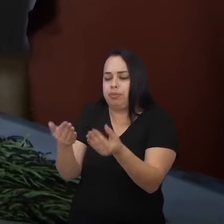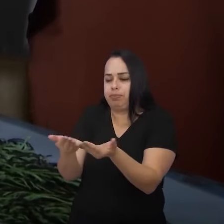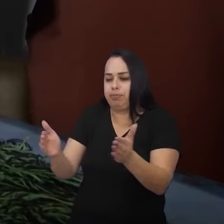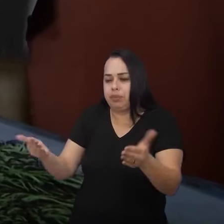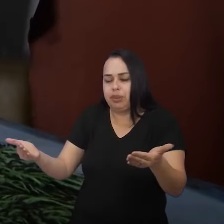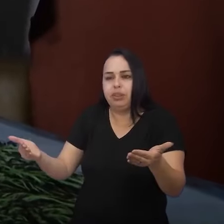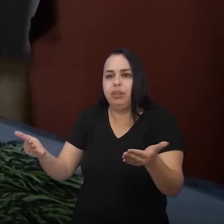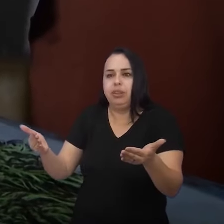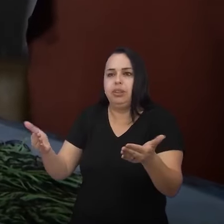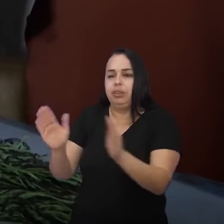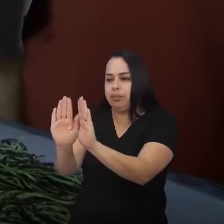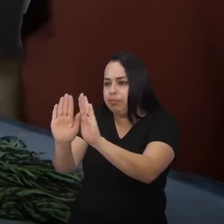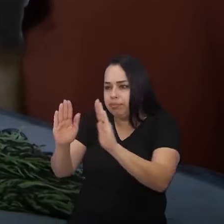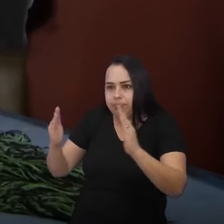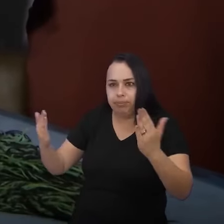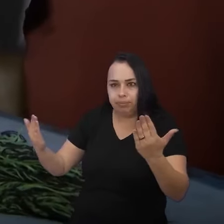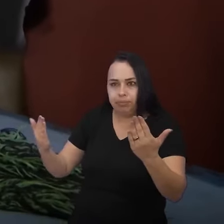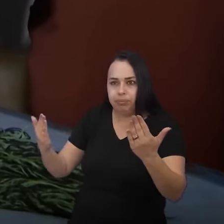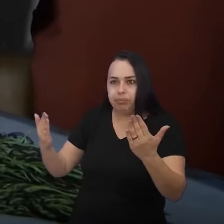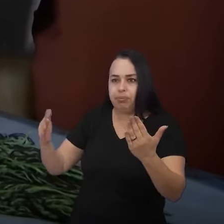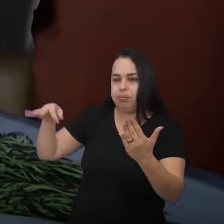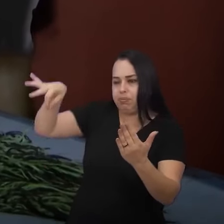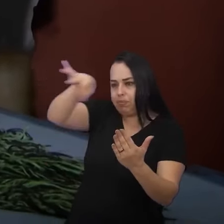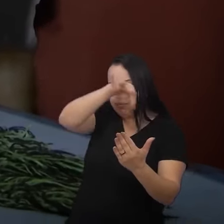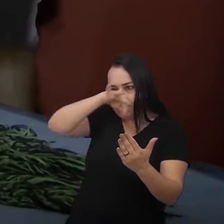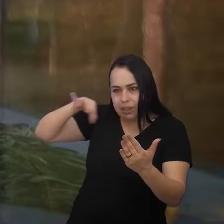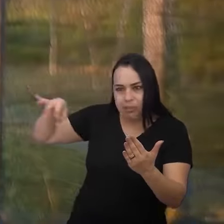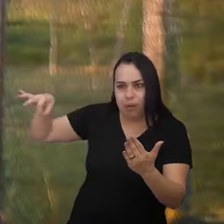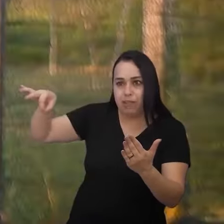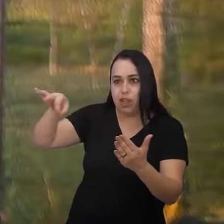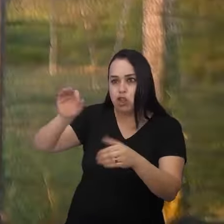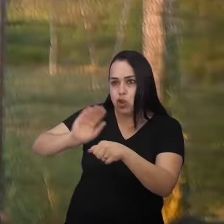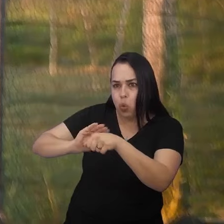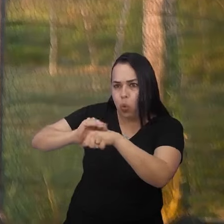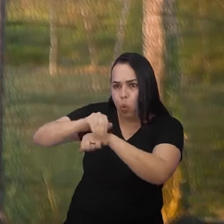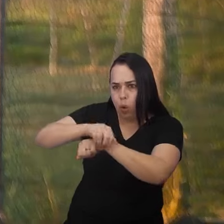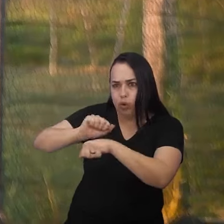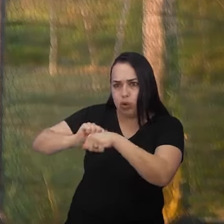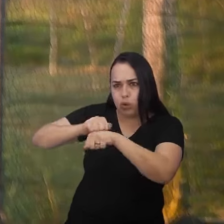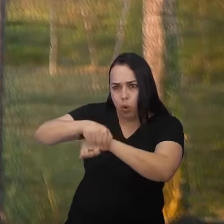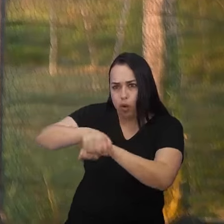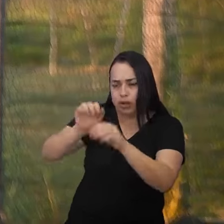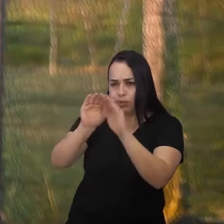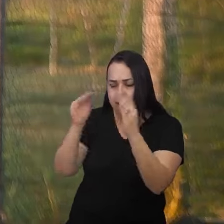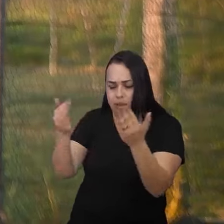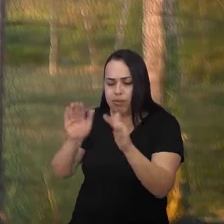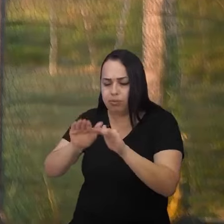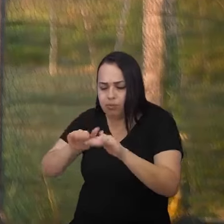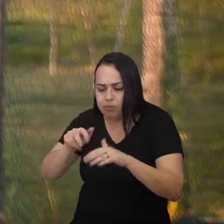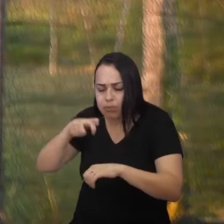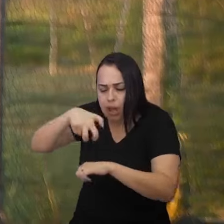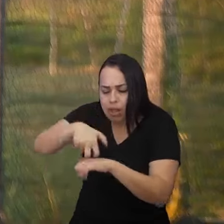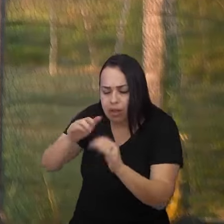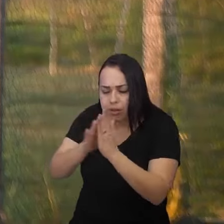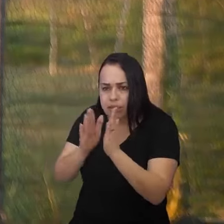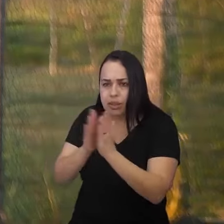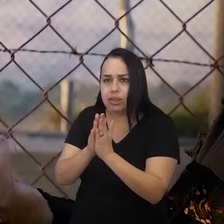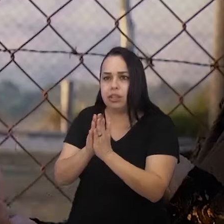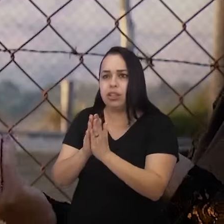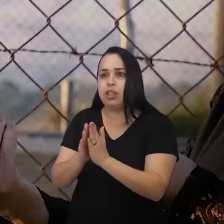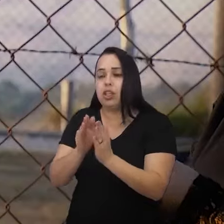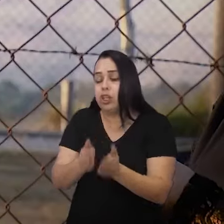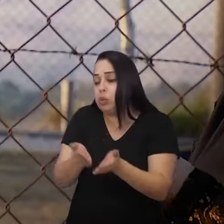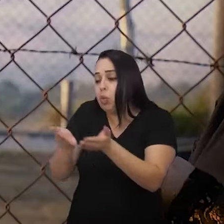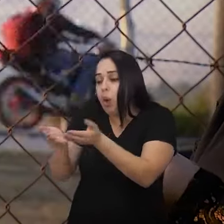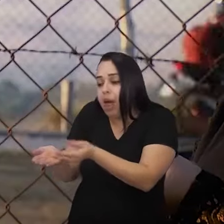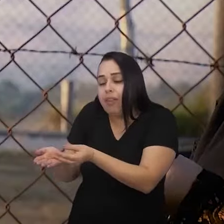era fechado com uma fita de couro e faziam as suas orações e do lado eles colocavam um